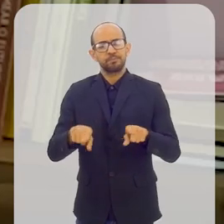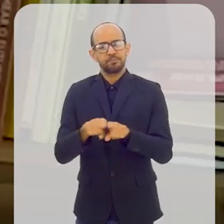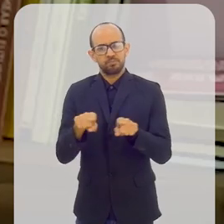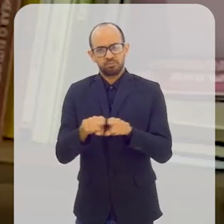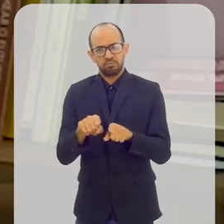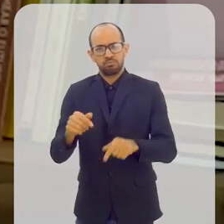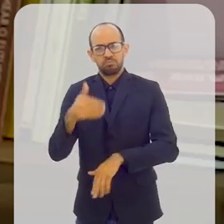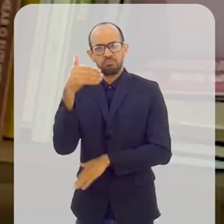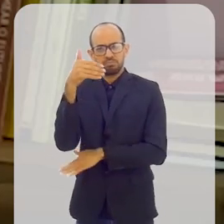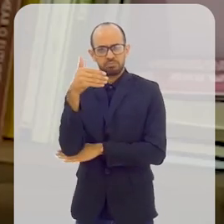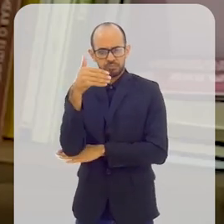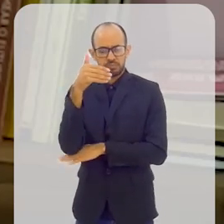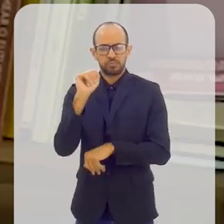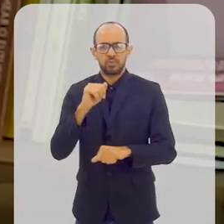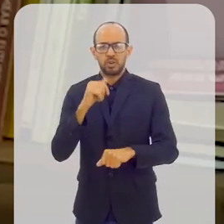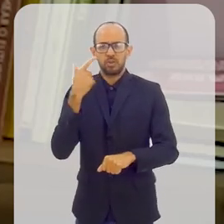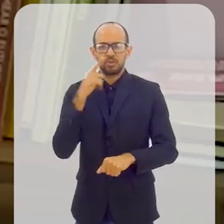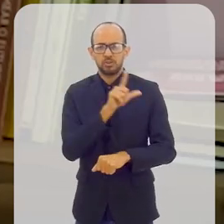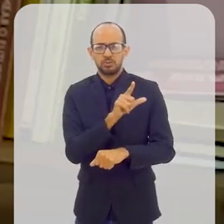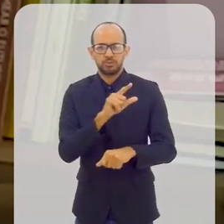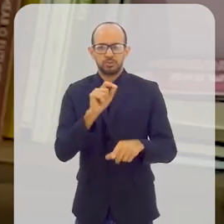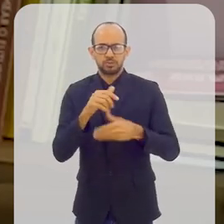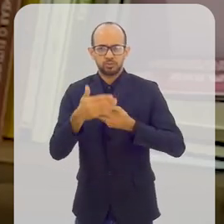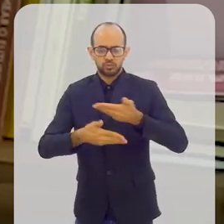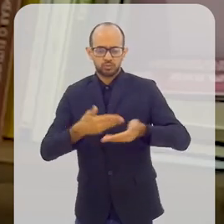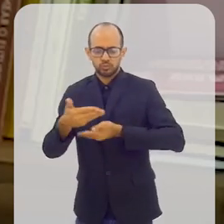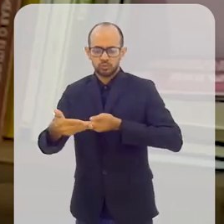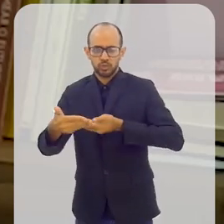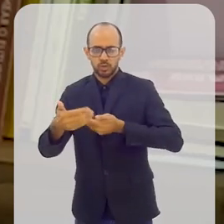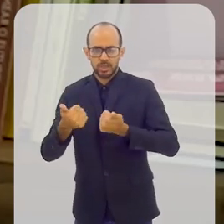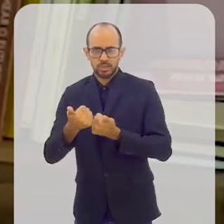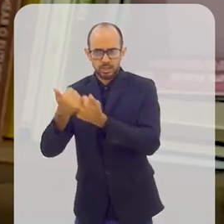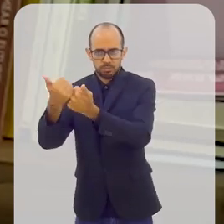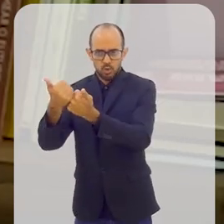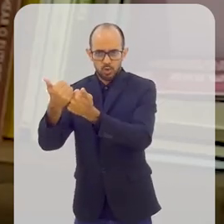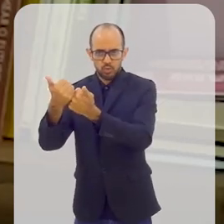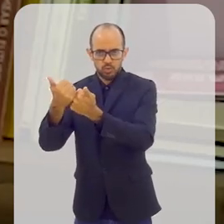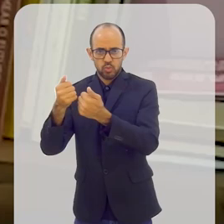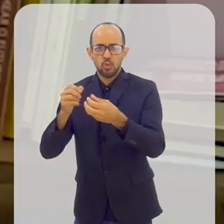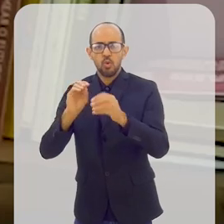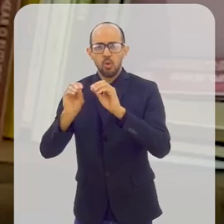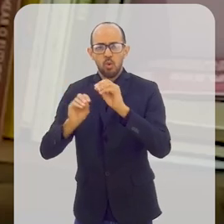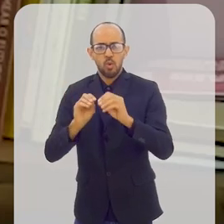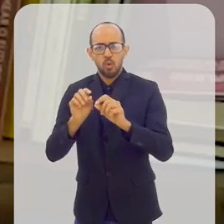infraestrutura, passagem e estadia. A gente trocou esse apoio